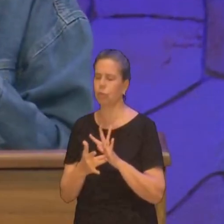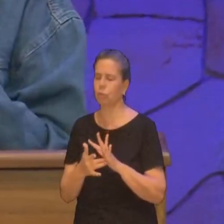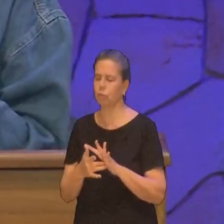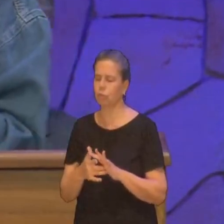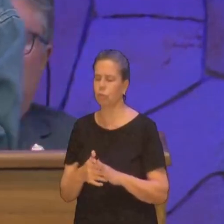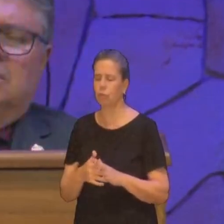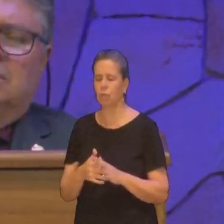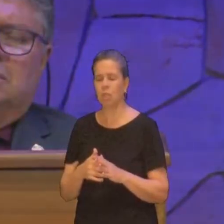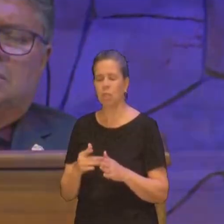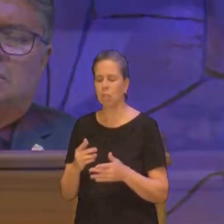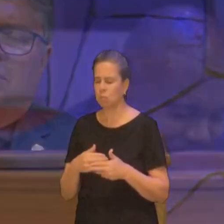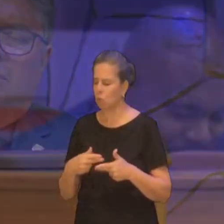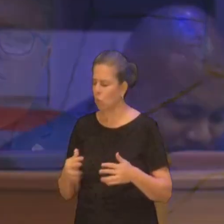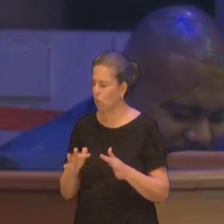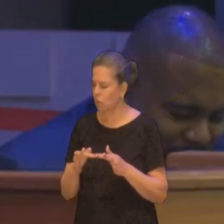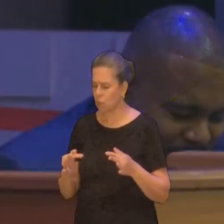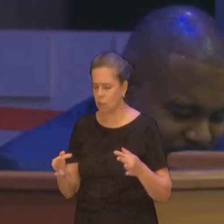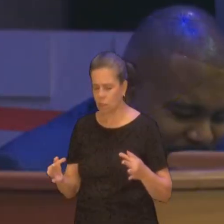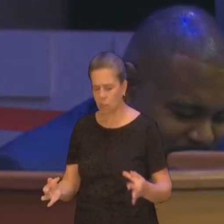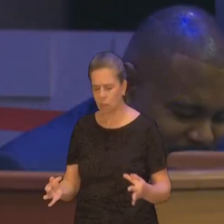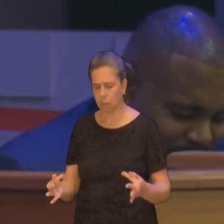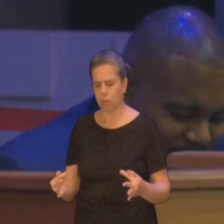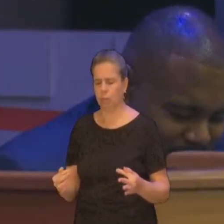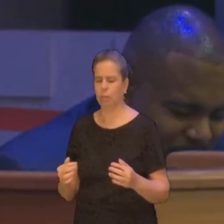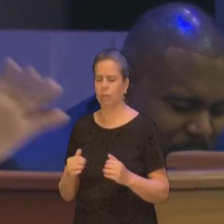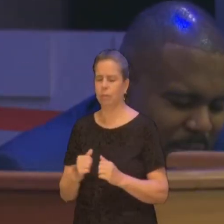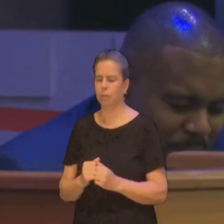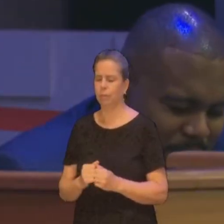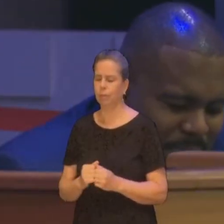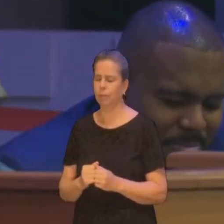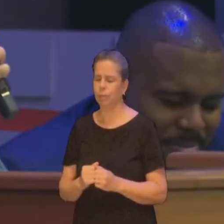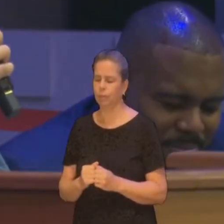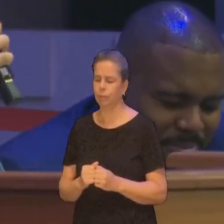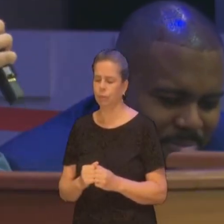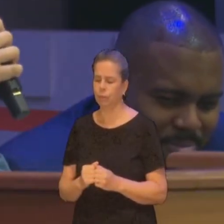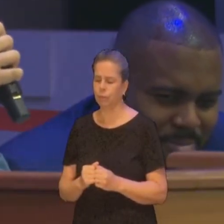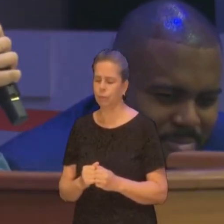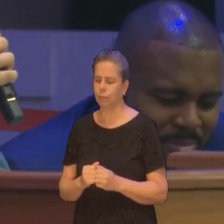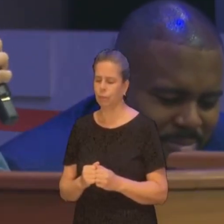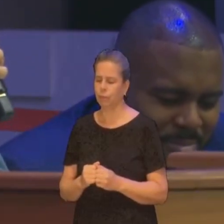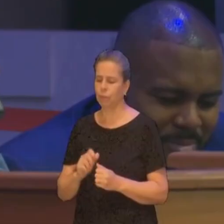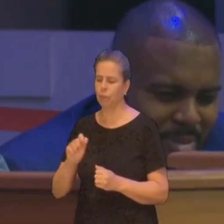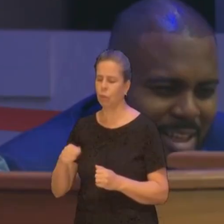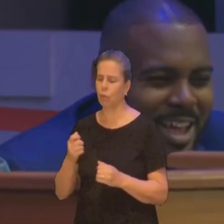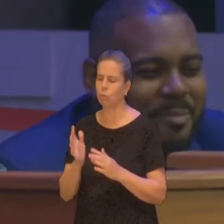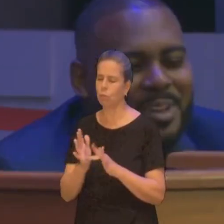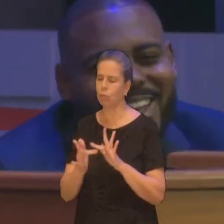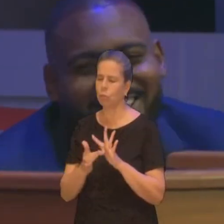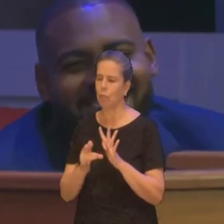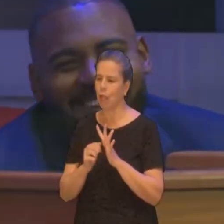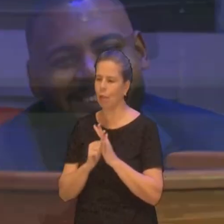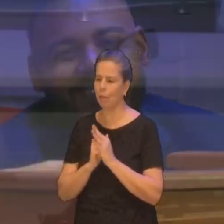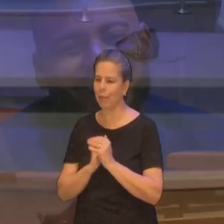grandes o amor de Cristo Jesus. Em nome de Jesus, amém.